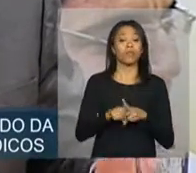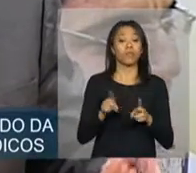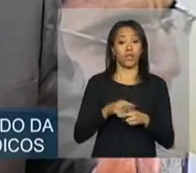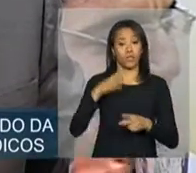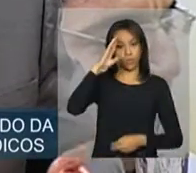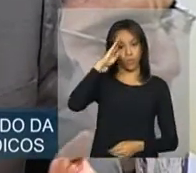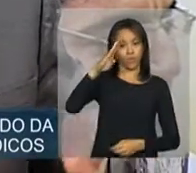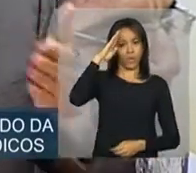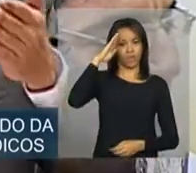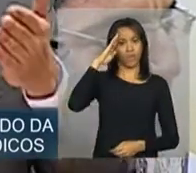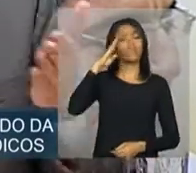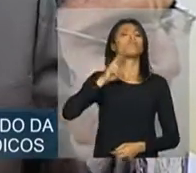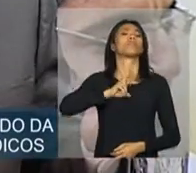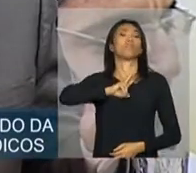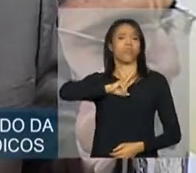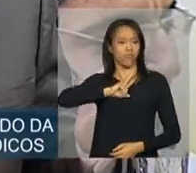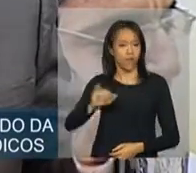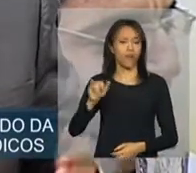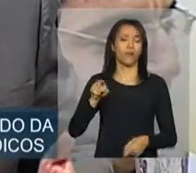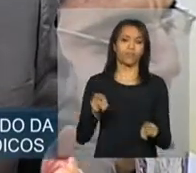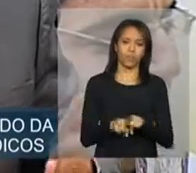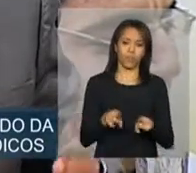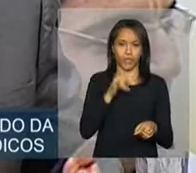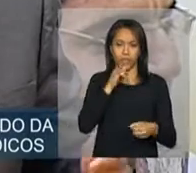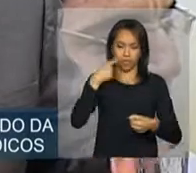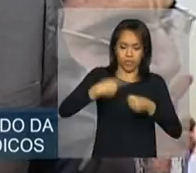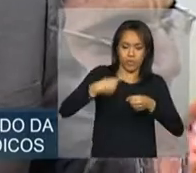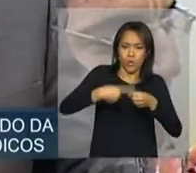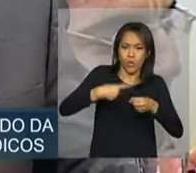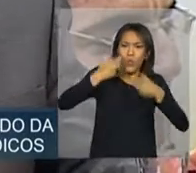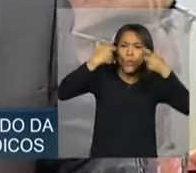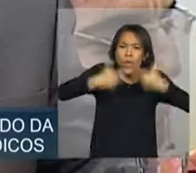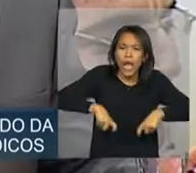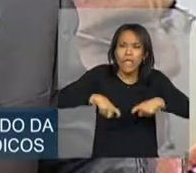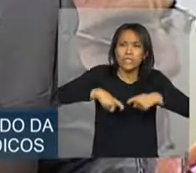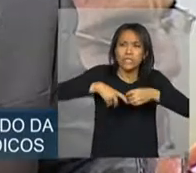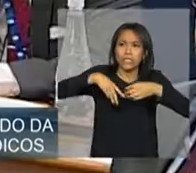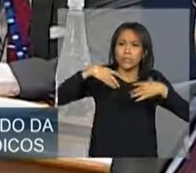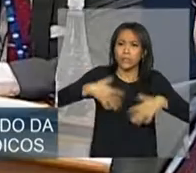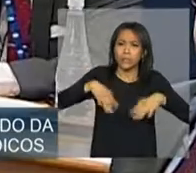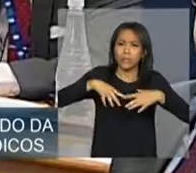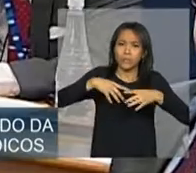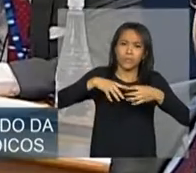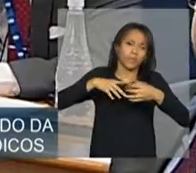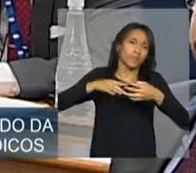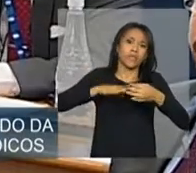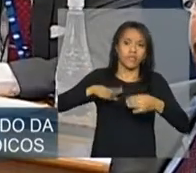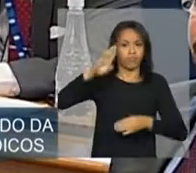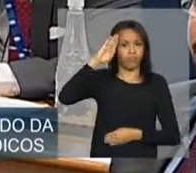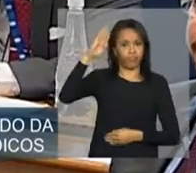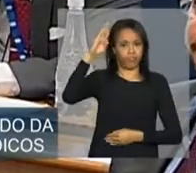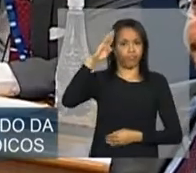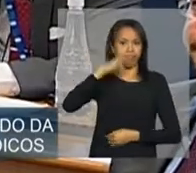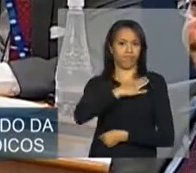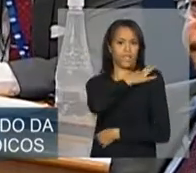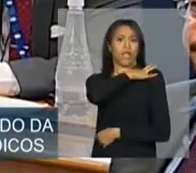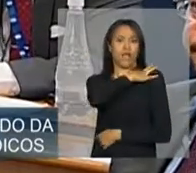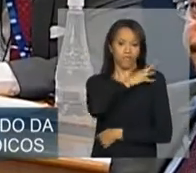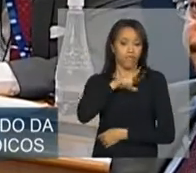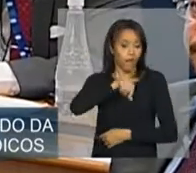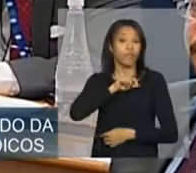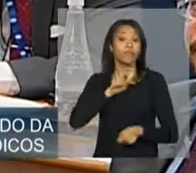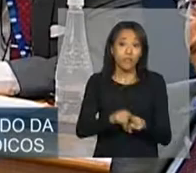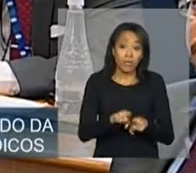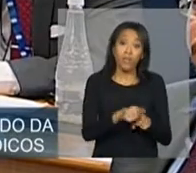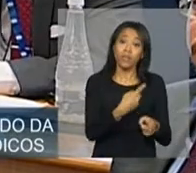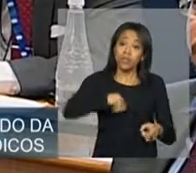exército aonde são áreas por exemplo citou São Gabriel da Cachoeira áreas que tem uma forte presença de estrutura militar nos ajuda Como